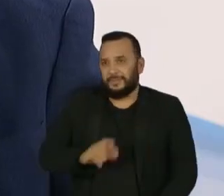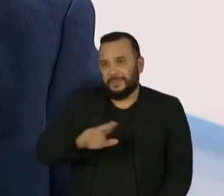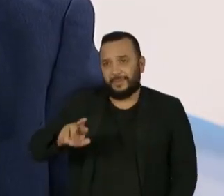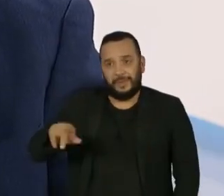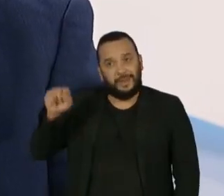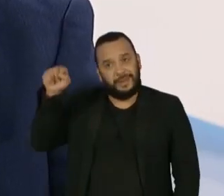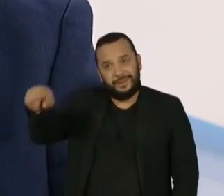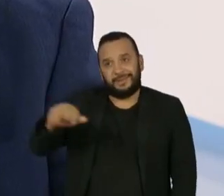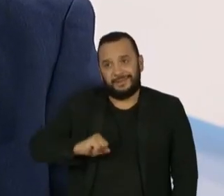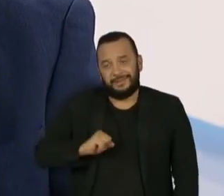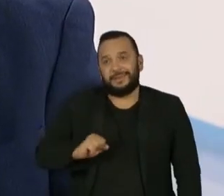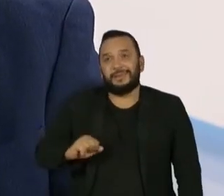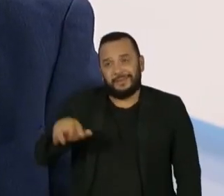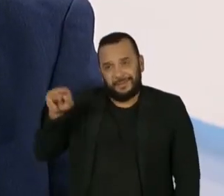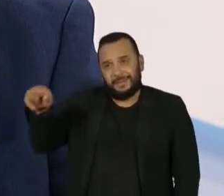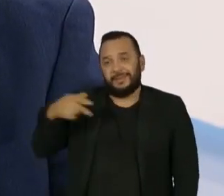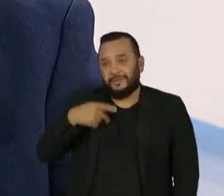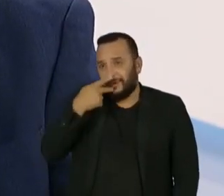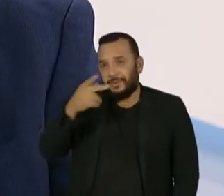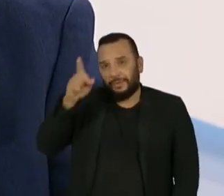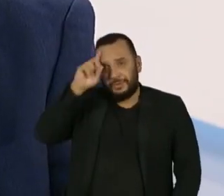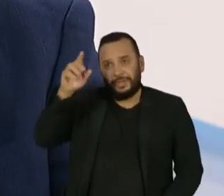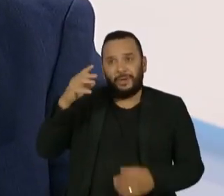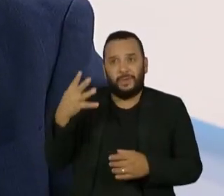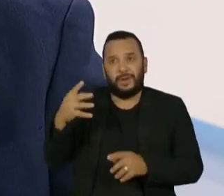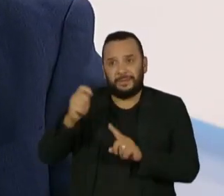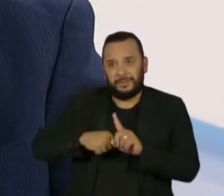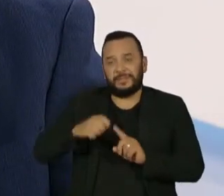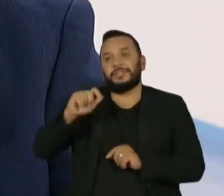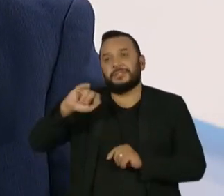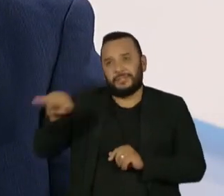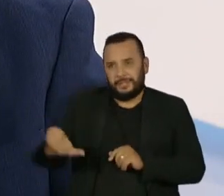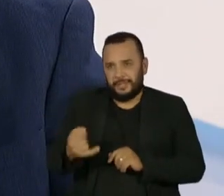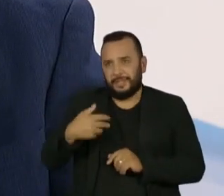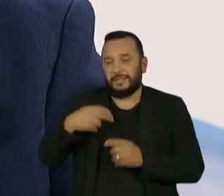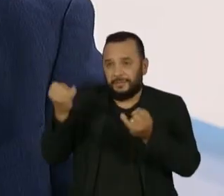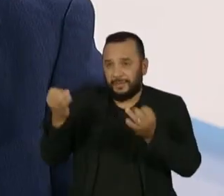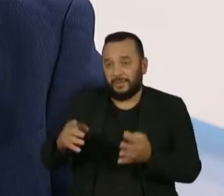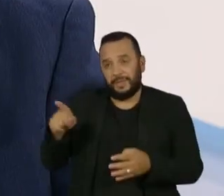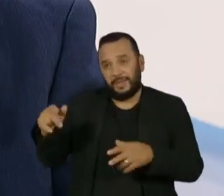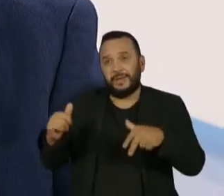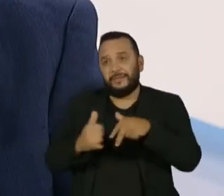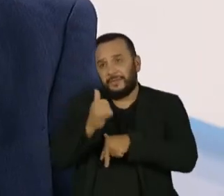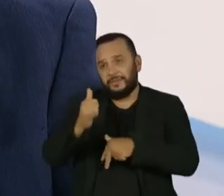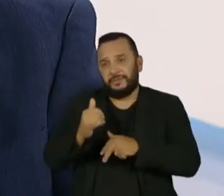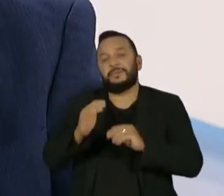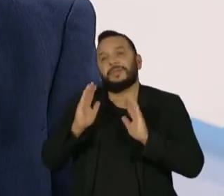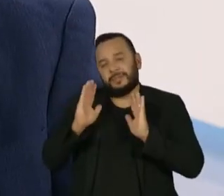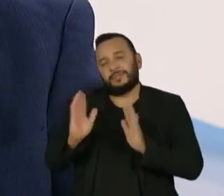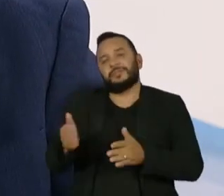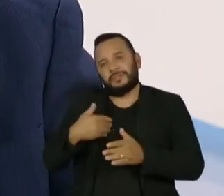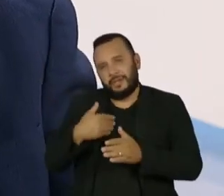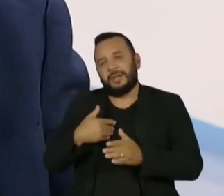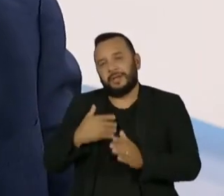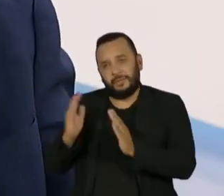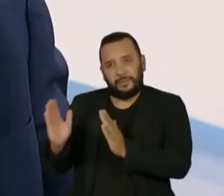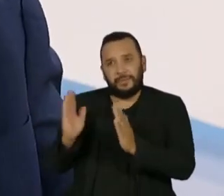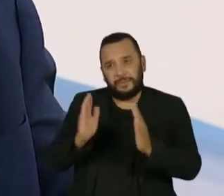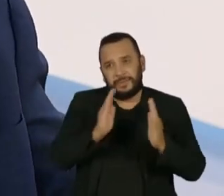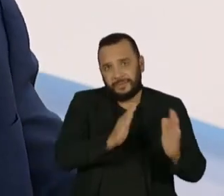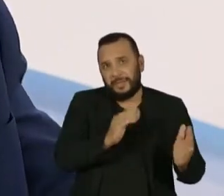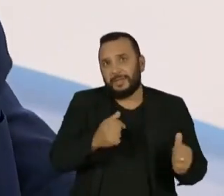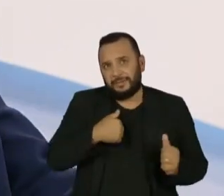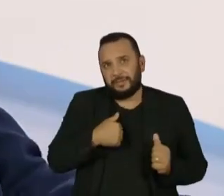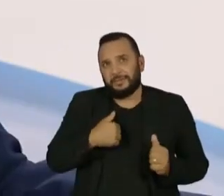sou eu, é ele. Ele afirma no dia 4 de janeiro que ele é a vítima de todo o processo. Então, quem é vítima não pode julgar. Gabriel, ele deveria se